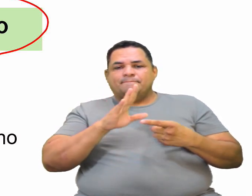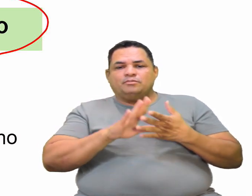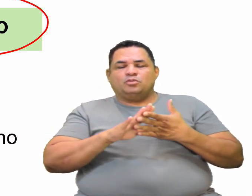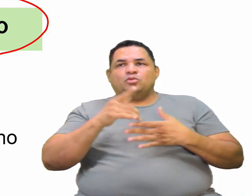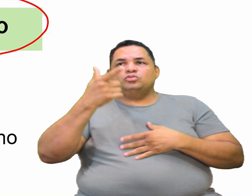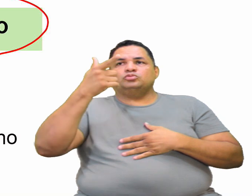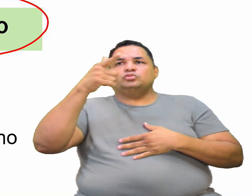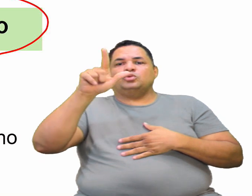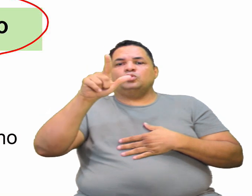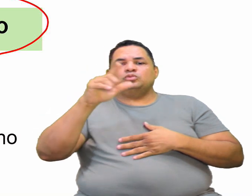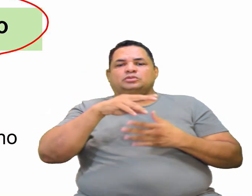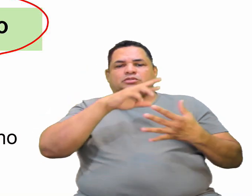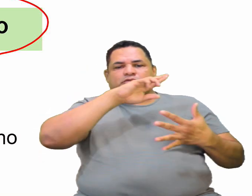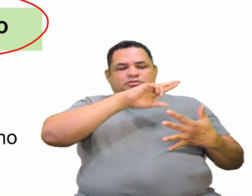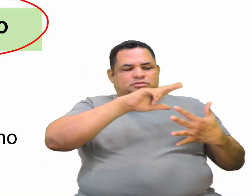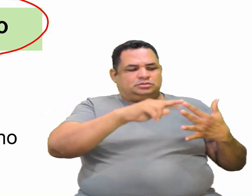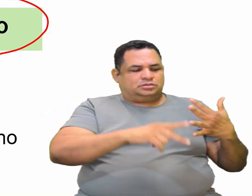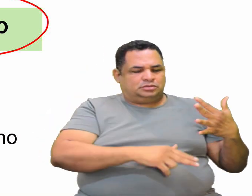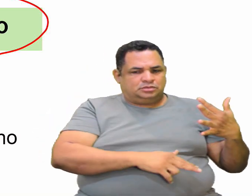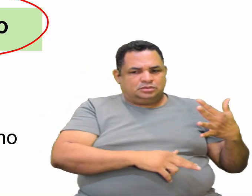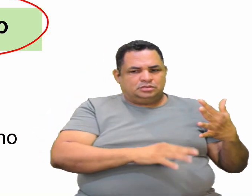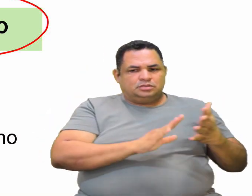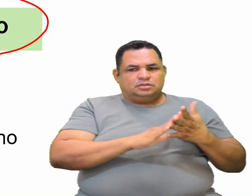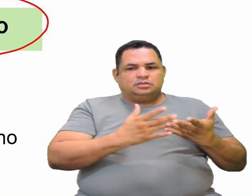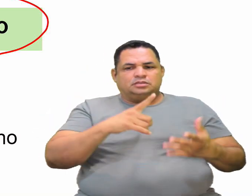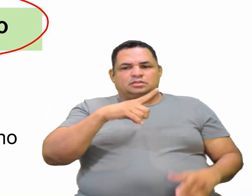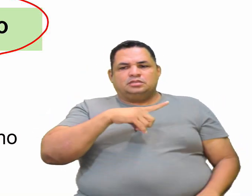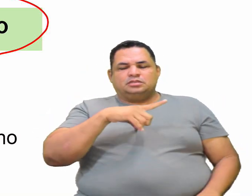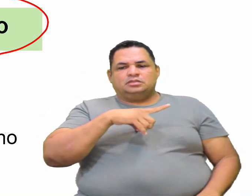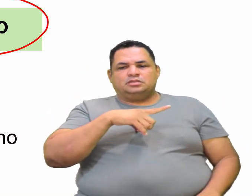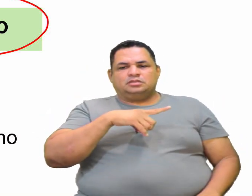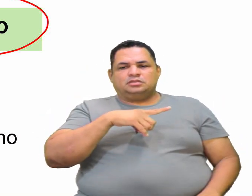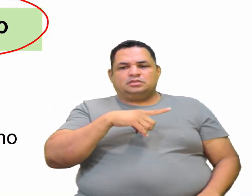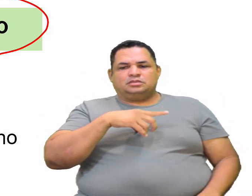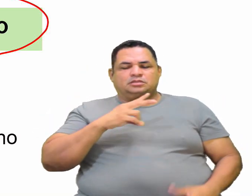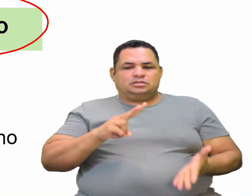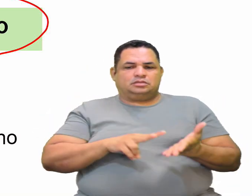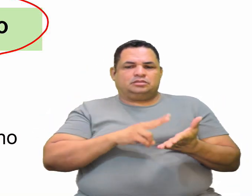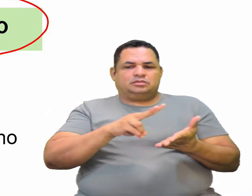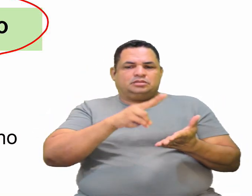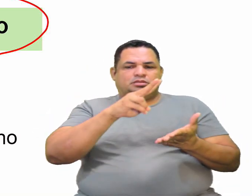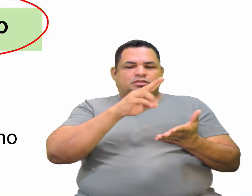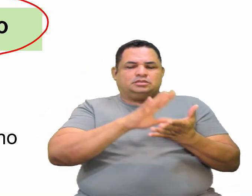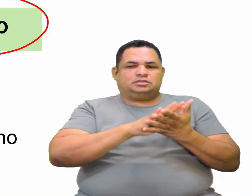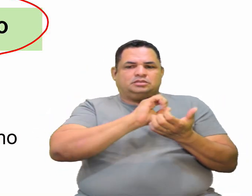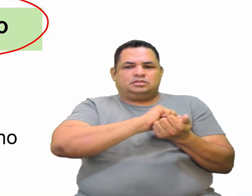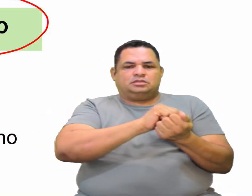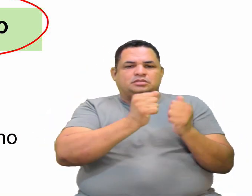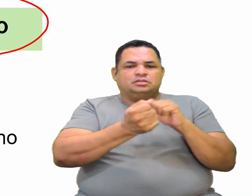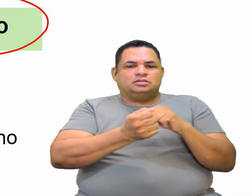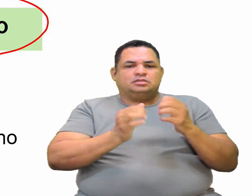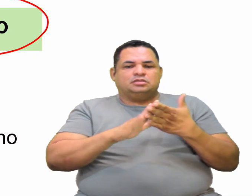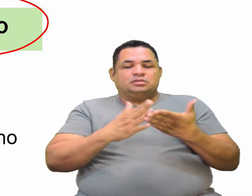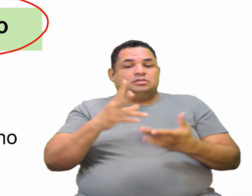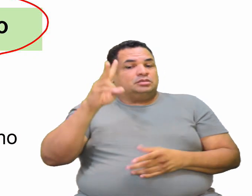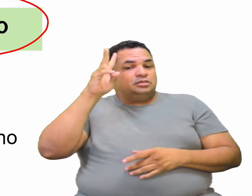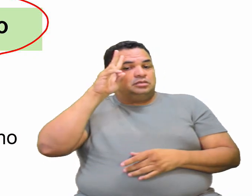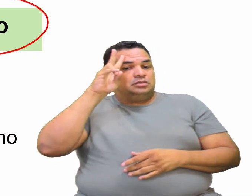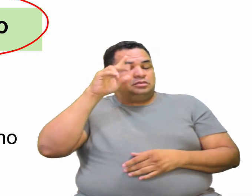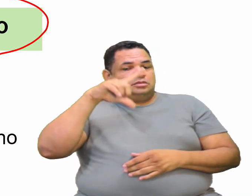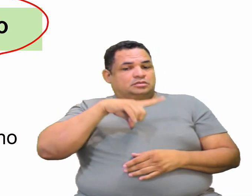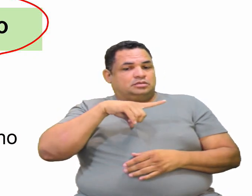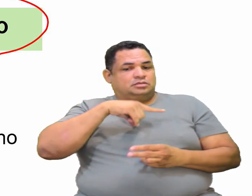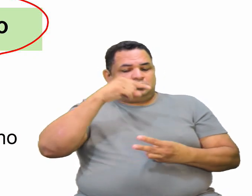com outra espécie. Ambas, né, vão ter vantagens adaptativas. E de acordo com o mimetismo, nós